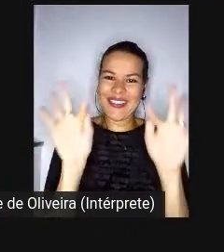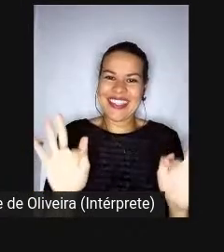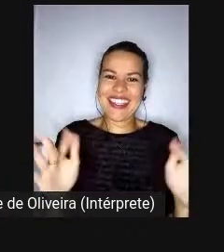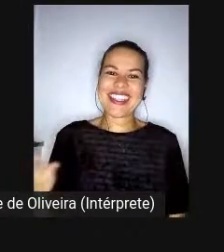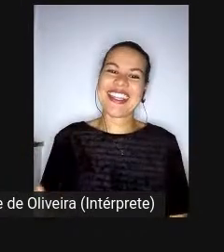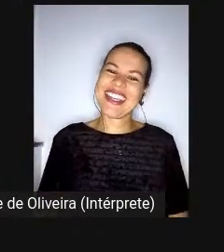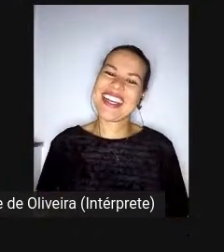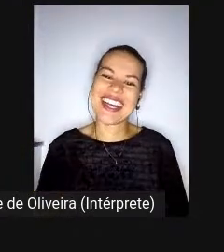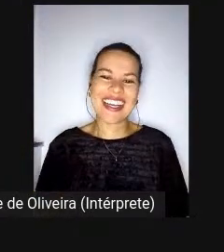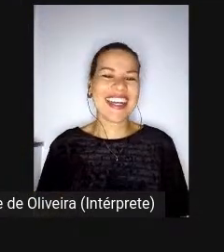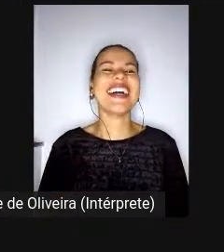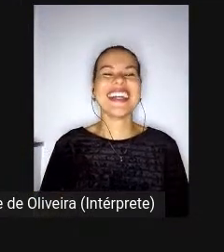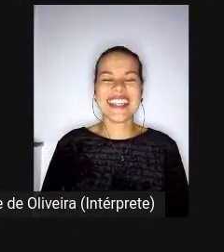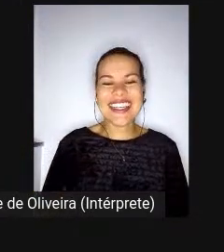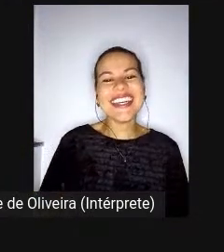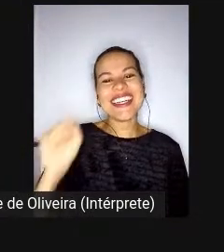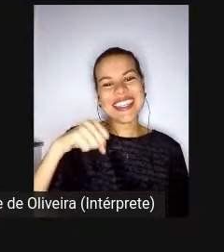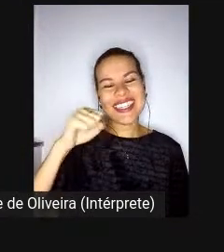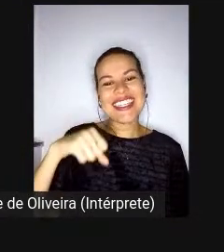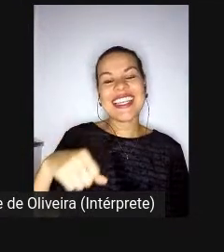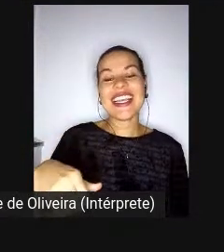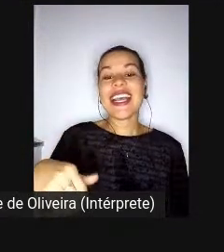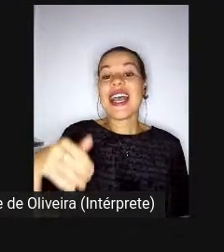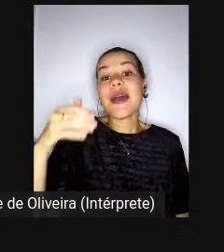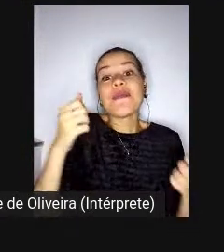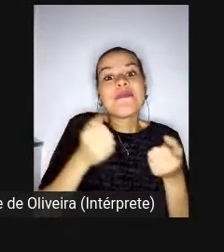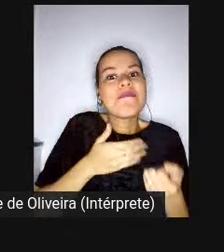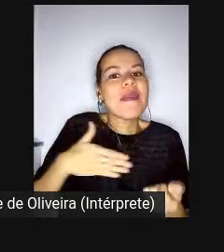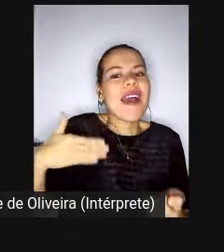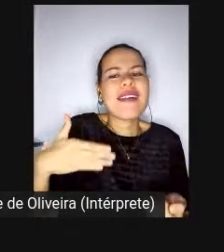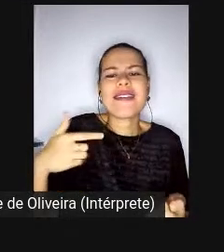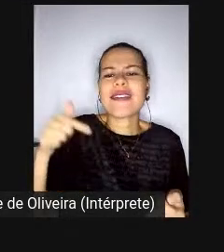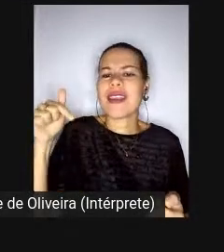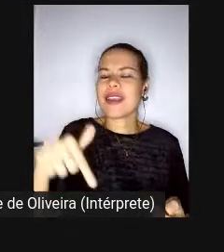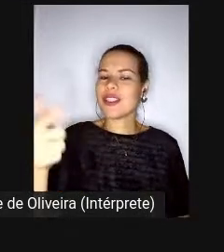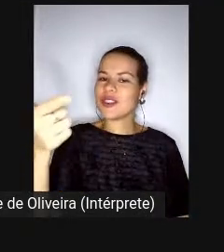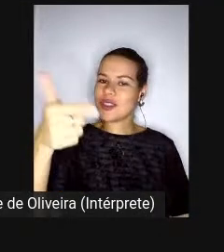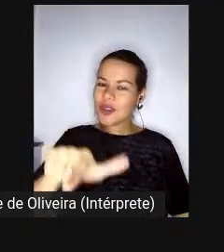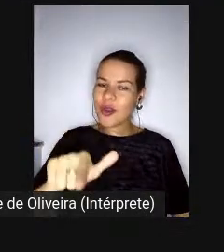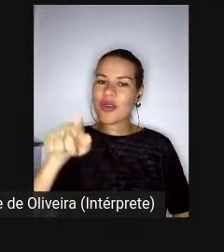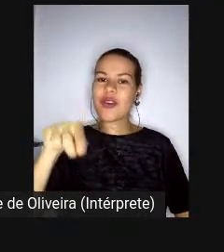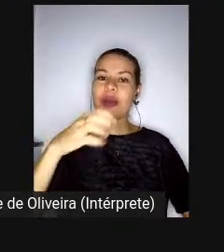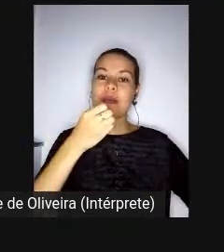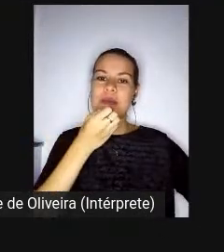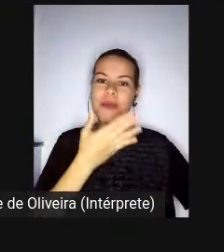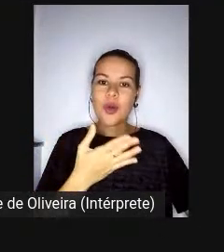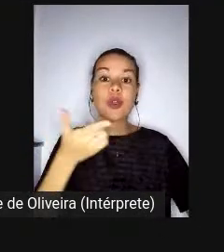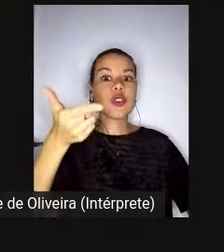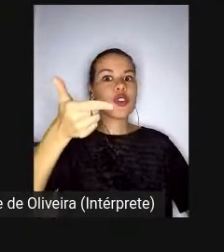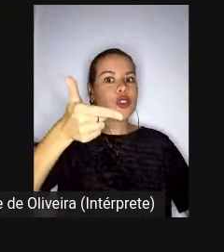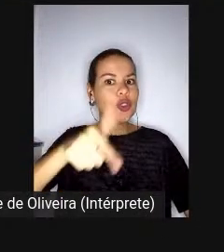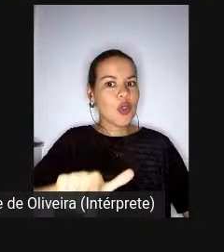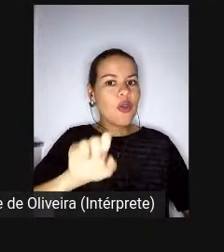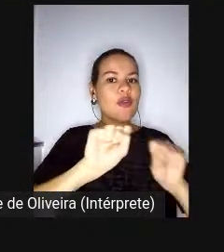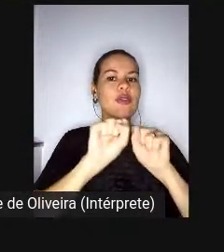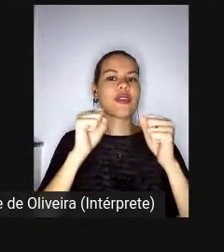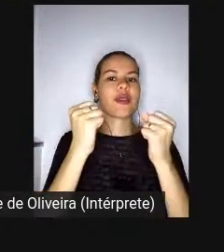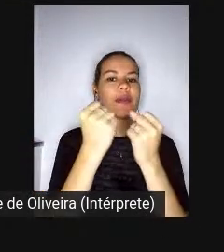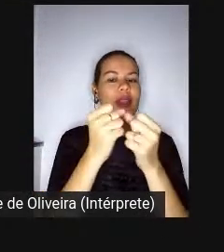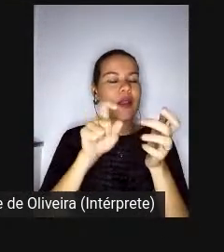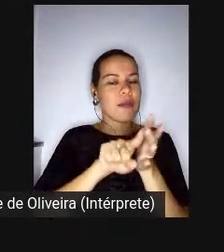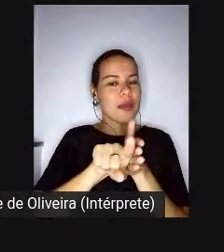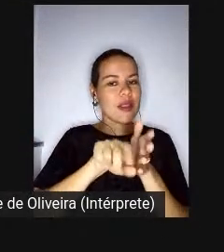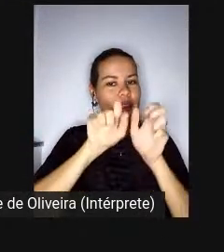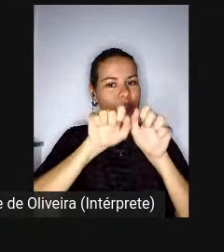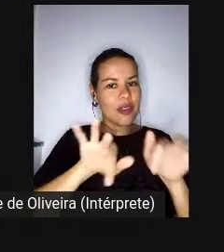todo mundo é gente é um prazer imenso tá aqui mais uma vez realizando mais um seminário de pesquisa e extensão né é do